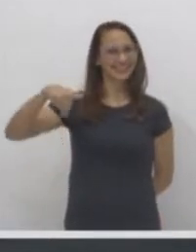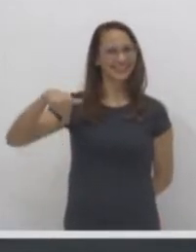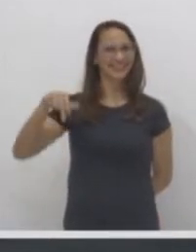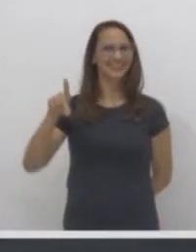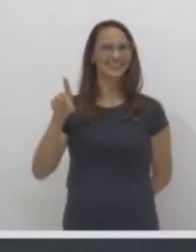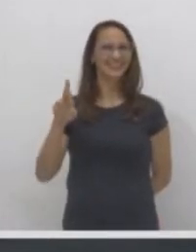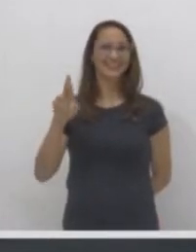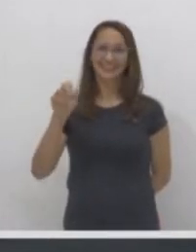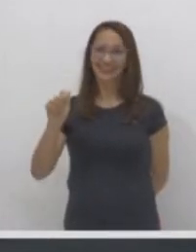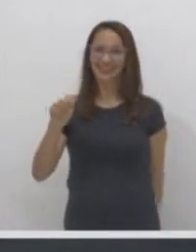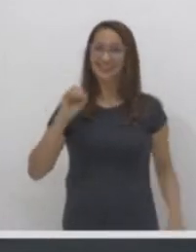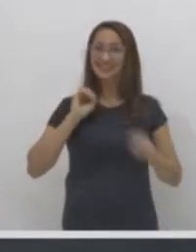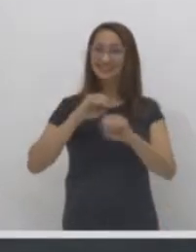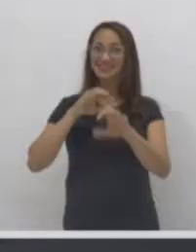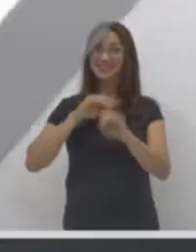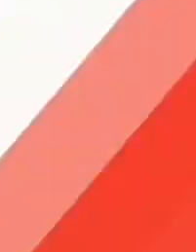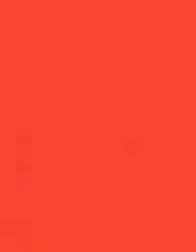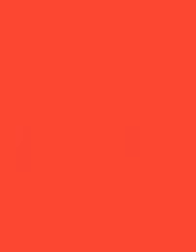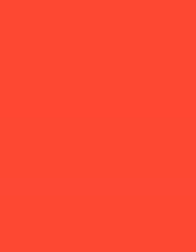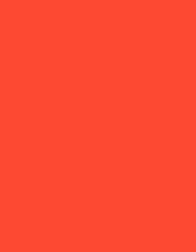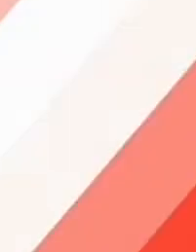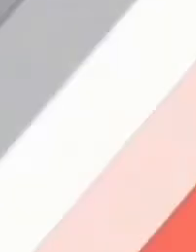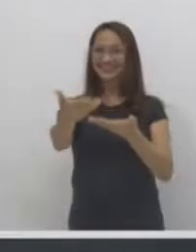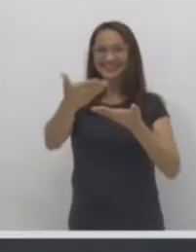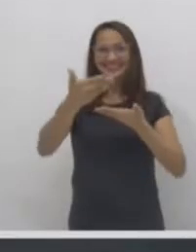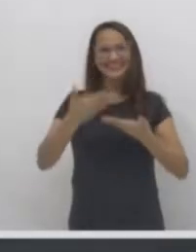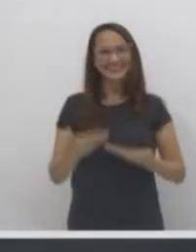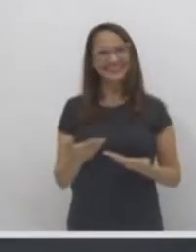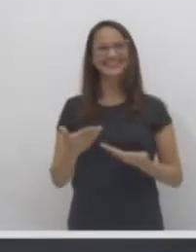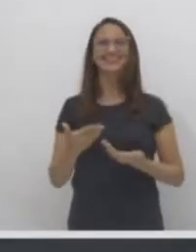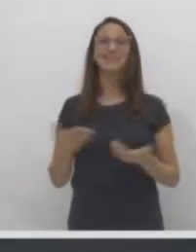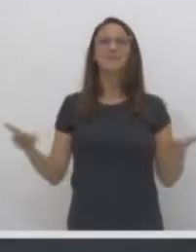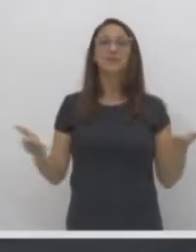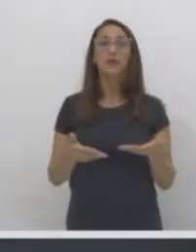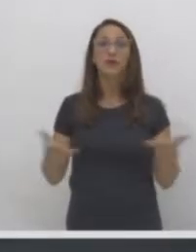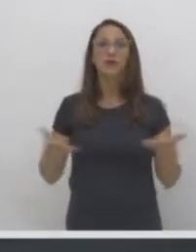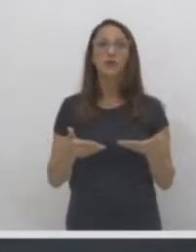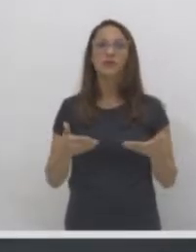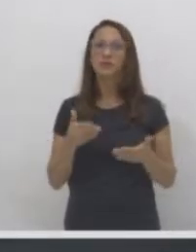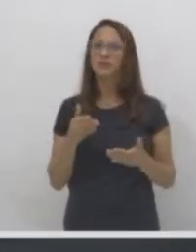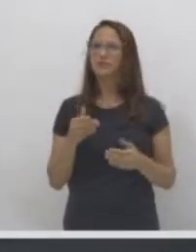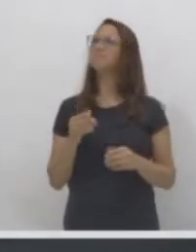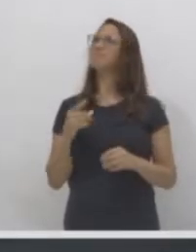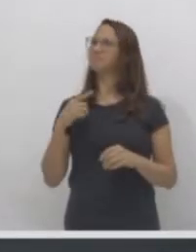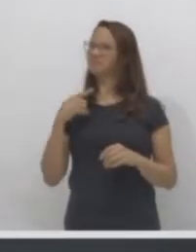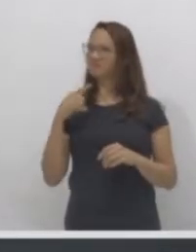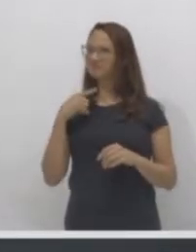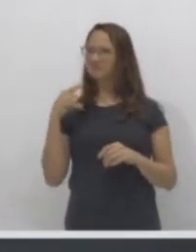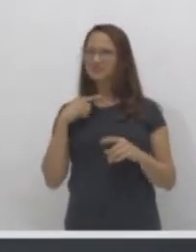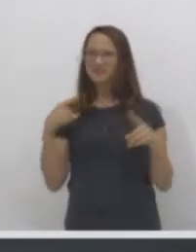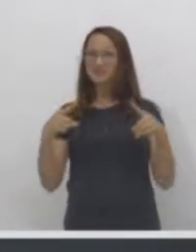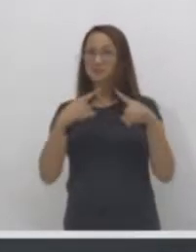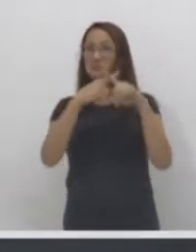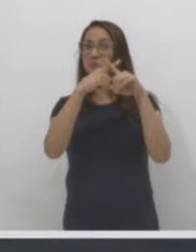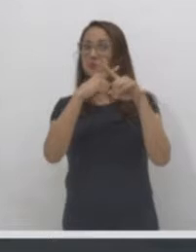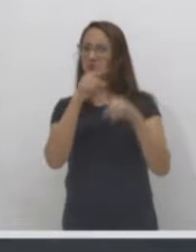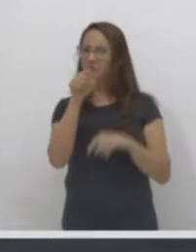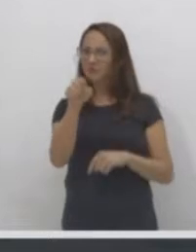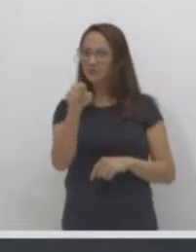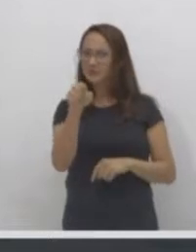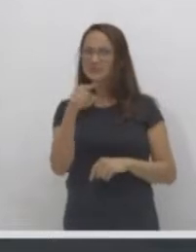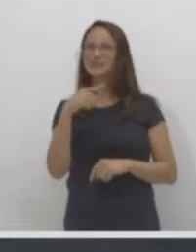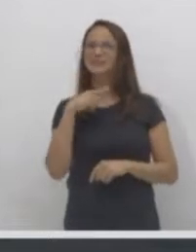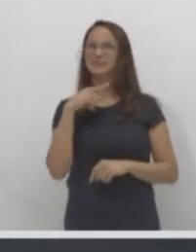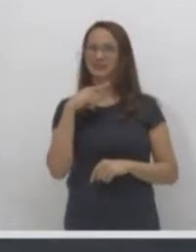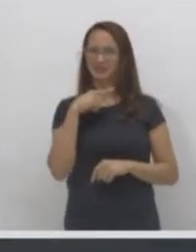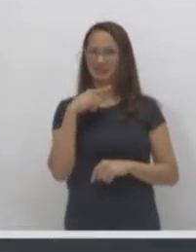portuguesa. Sejam todos muito bem-vindos. Hoje nós temos um desafio, o desafio das fábulas. Mas